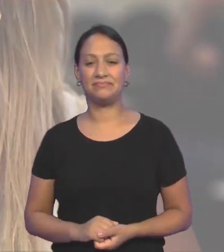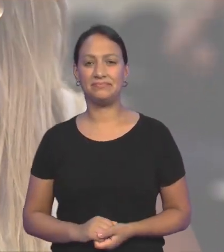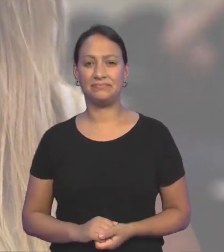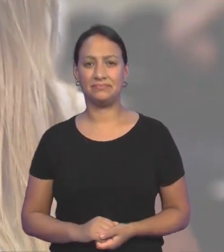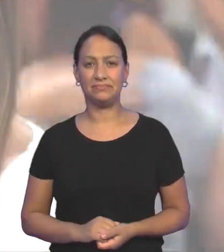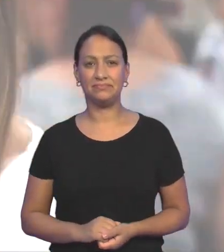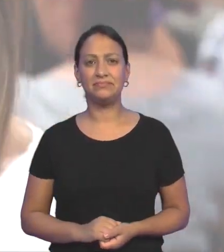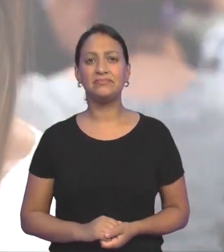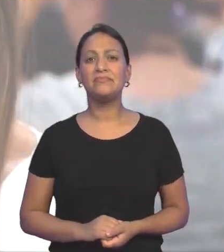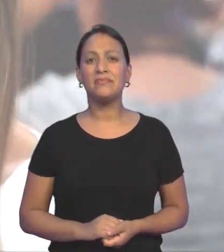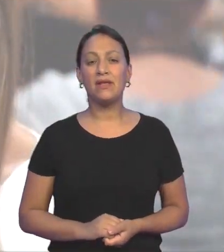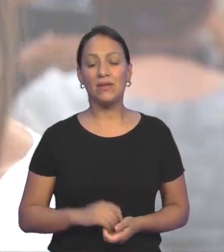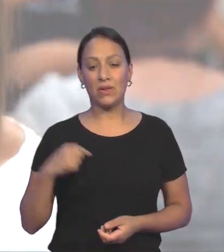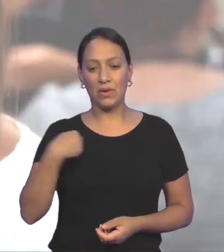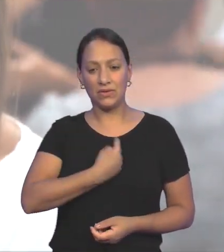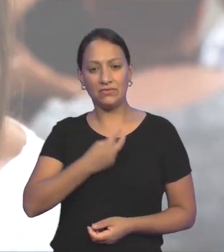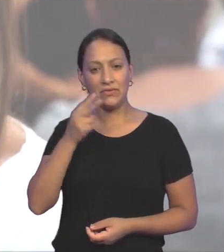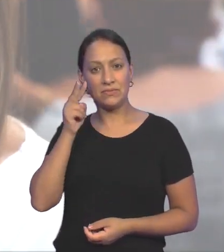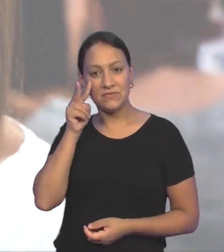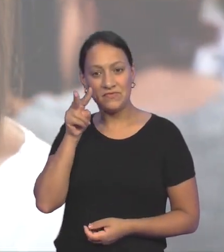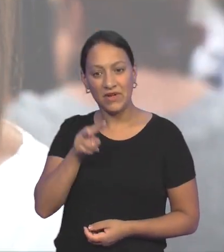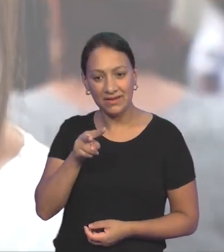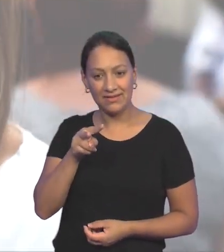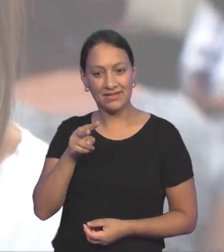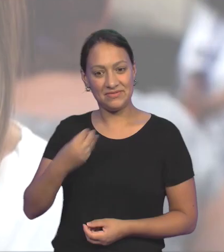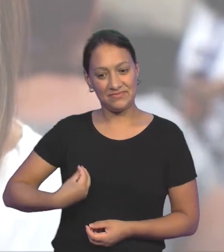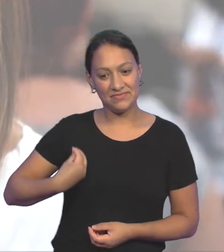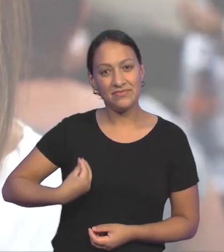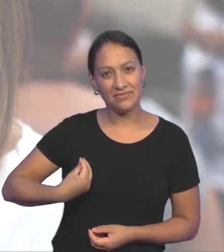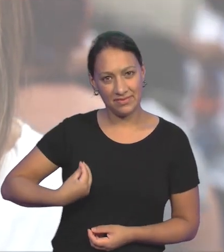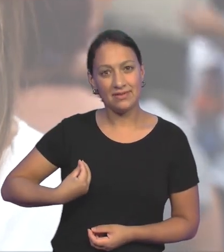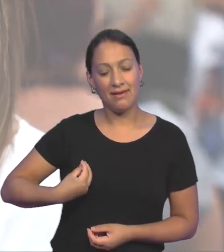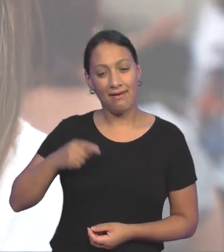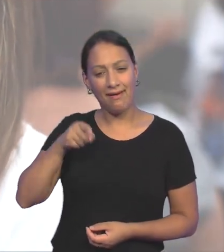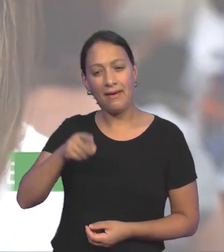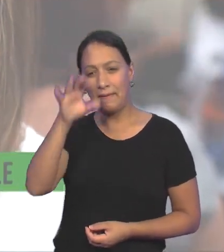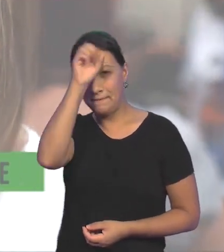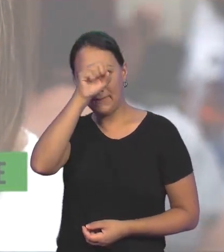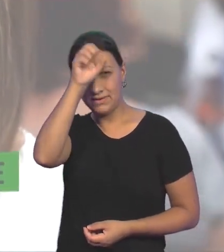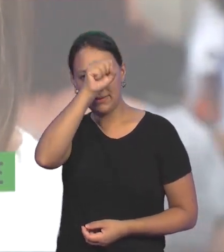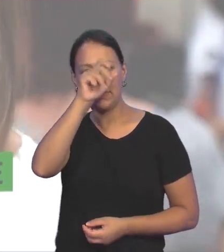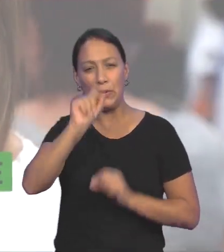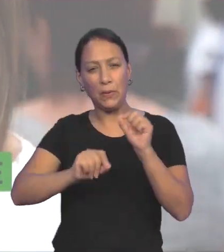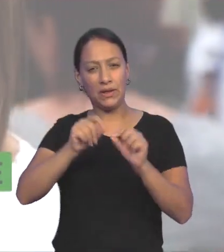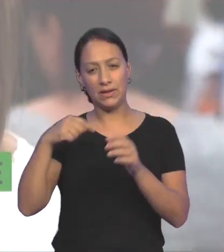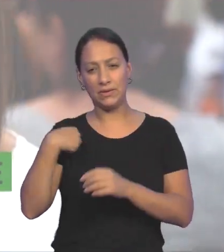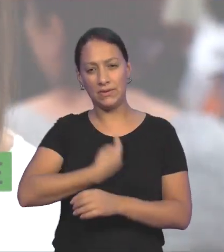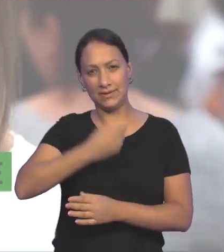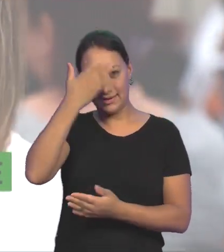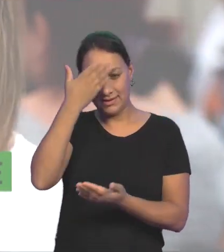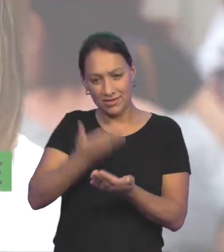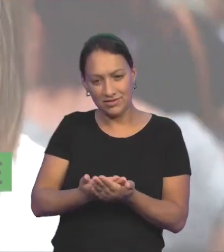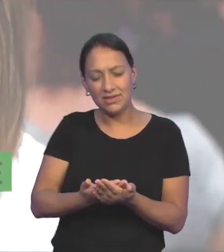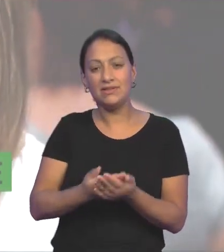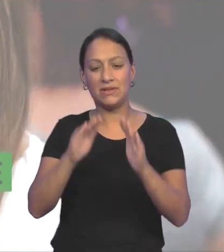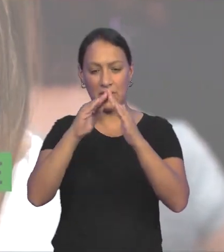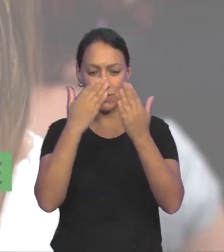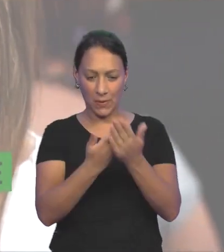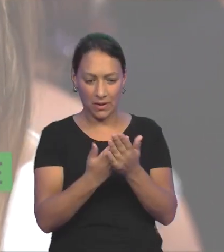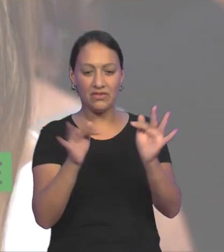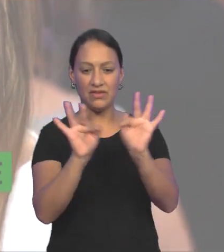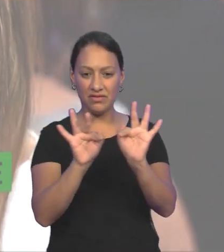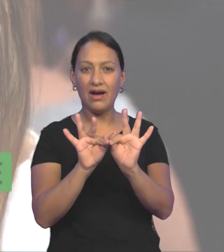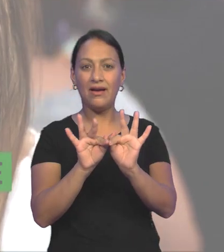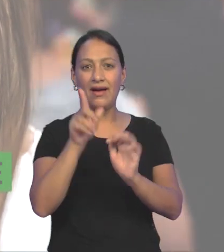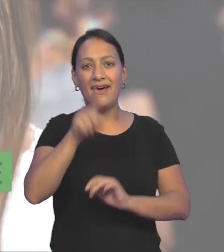imersão educacional. A gente foi ver, vivenciar. E essa aprendizagem é o que a gente acredita na escola FEVALE também,